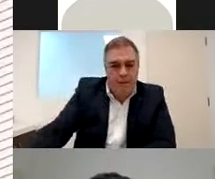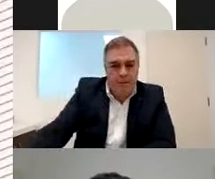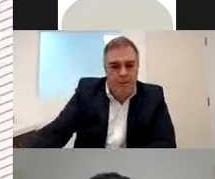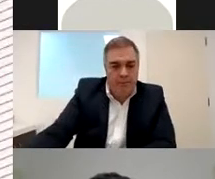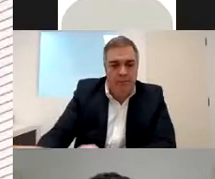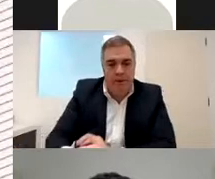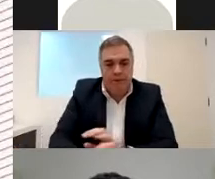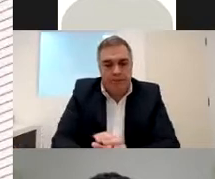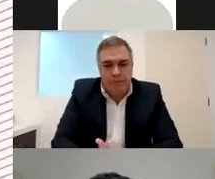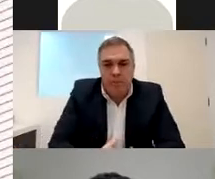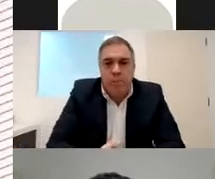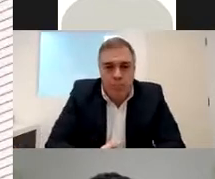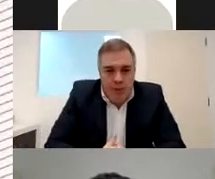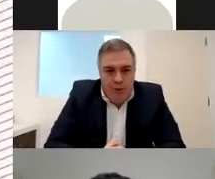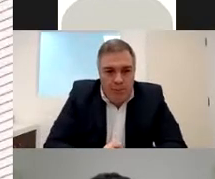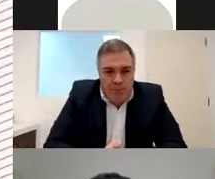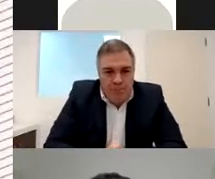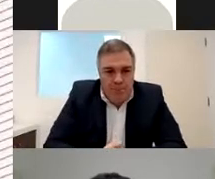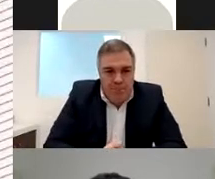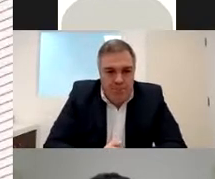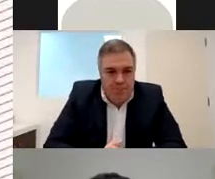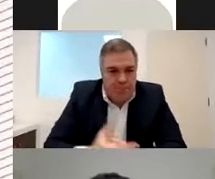Passar ao próximo, doutor Eduardo.